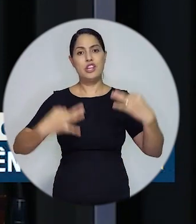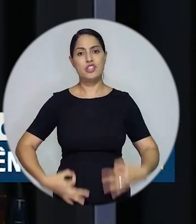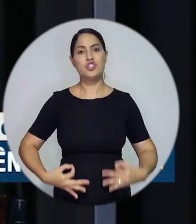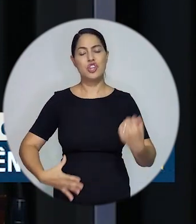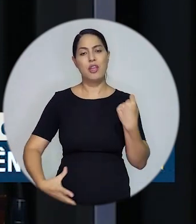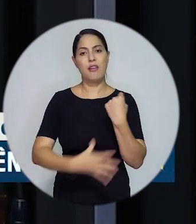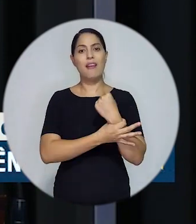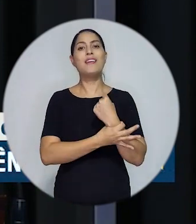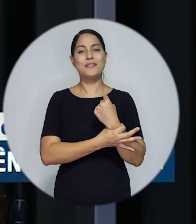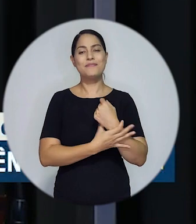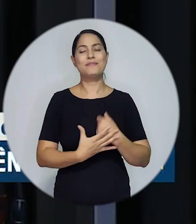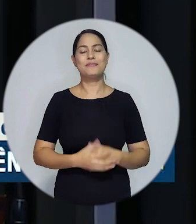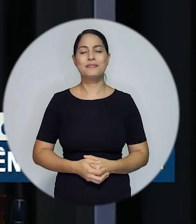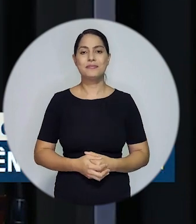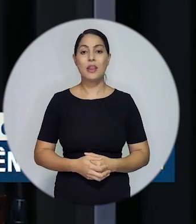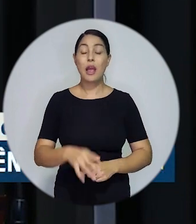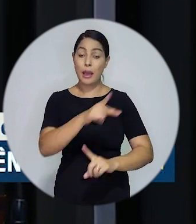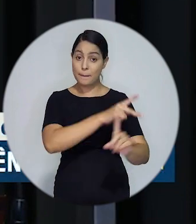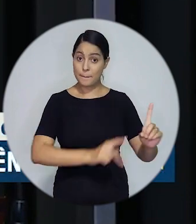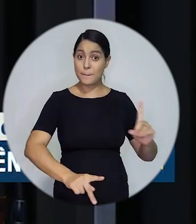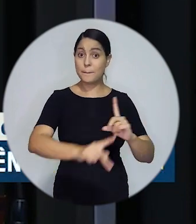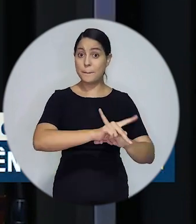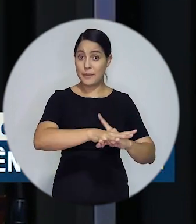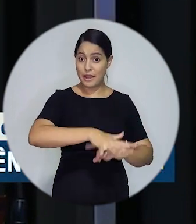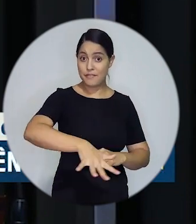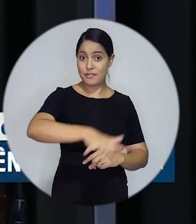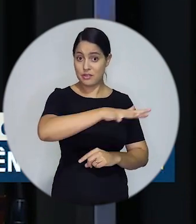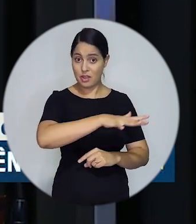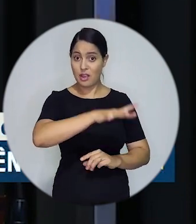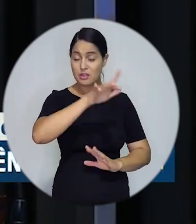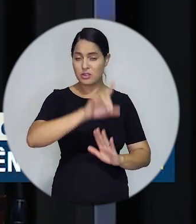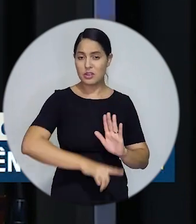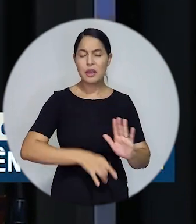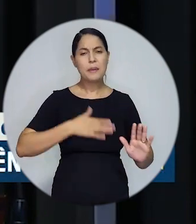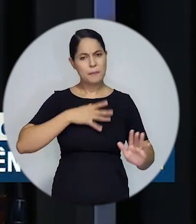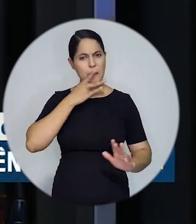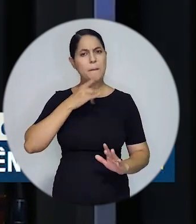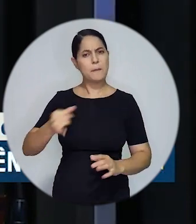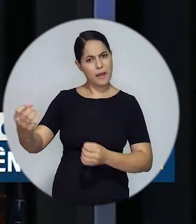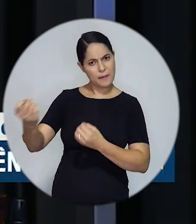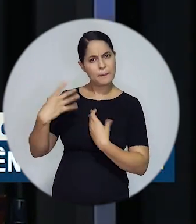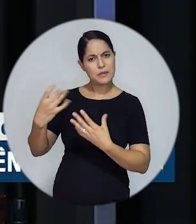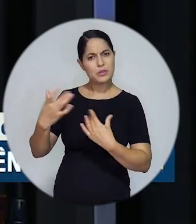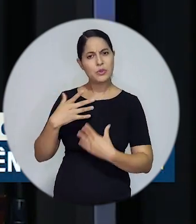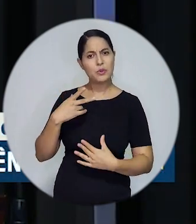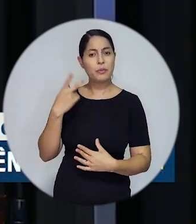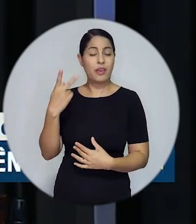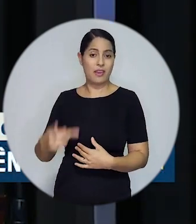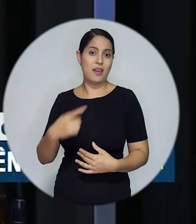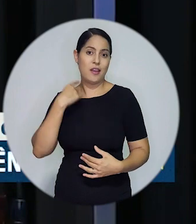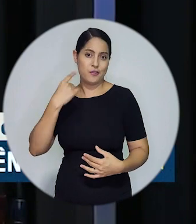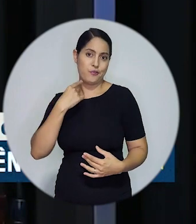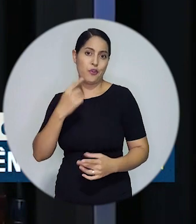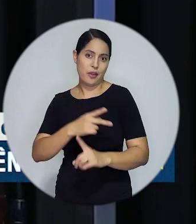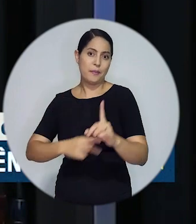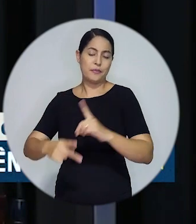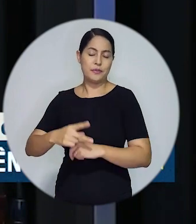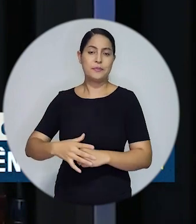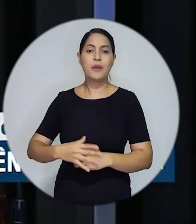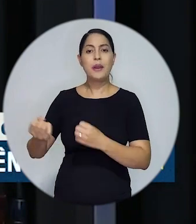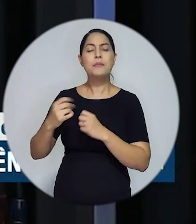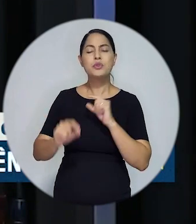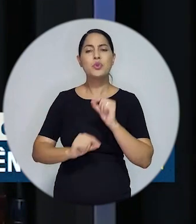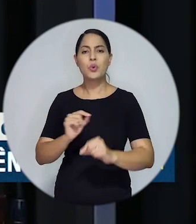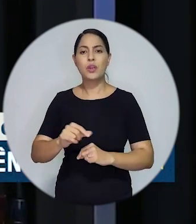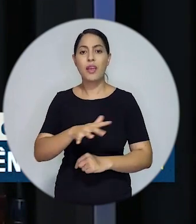famílias brasileiras. A Previdência, e meu pai era advogado previdenciarista e me ensinou desde pequena, que é